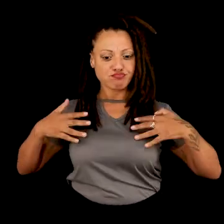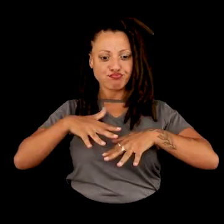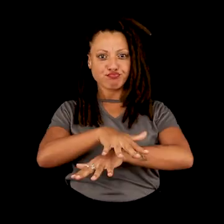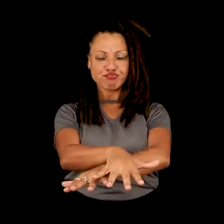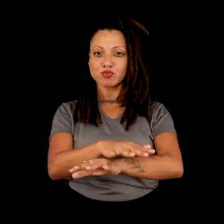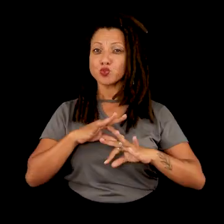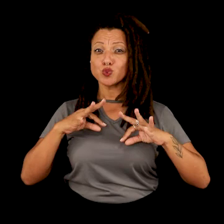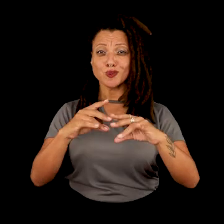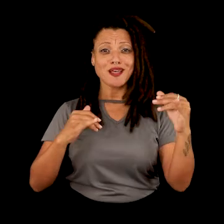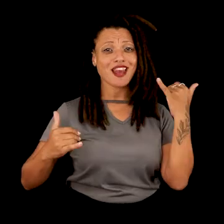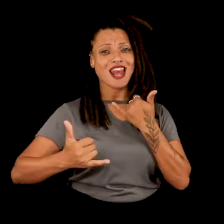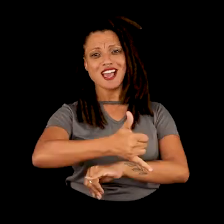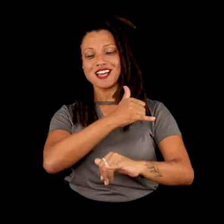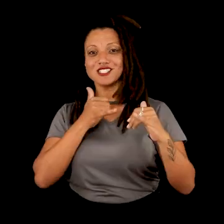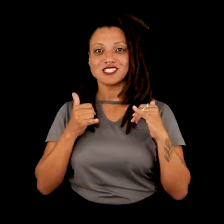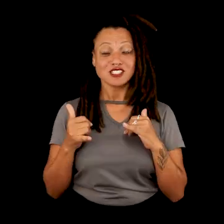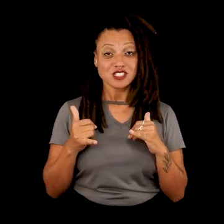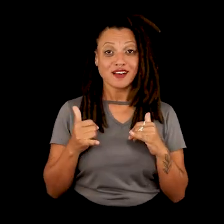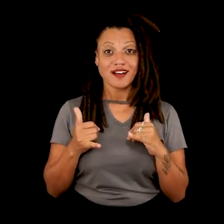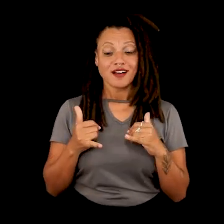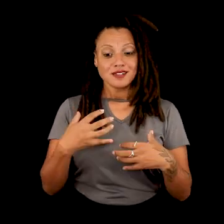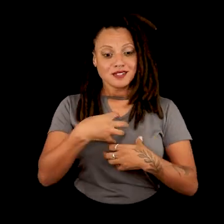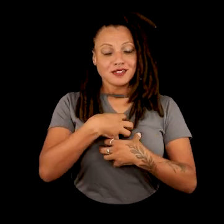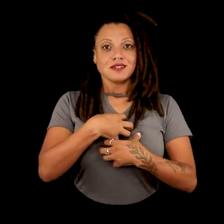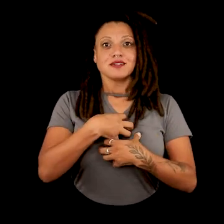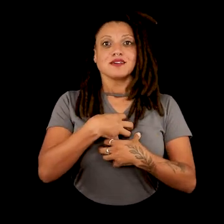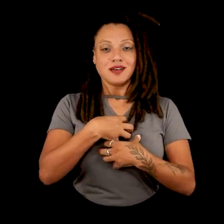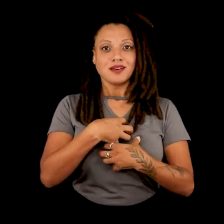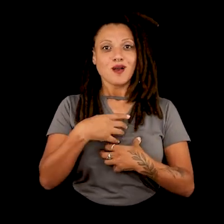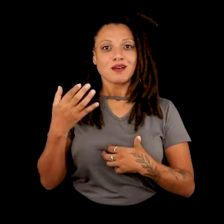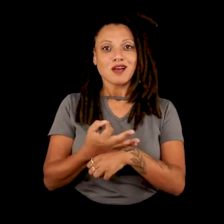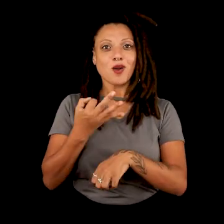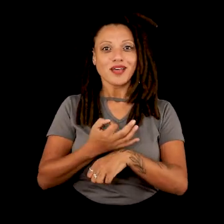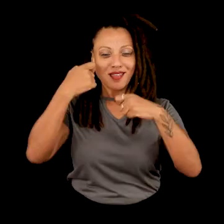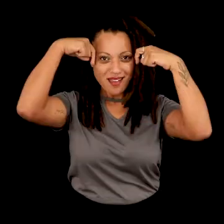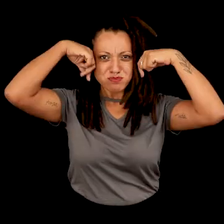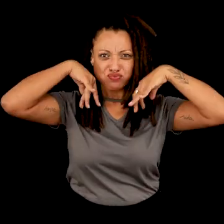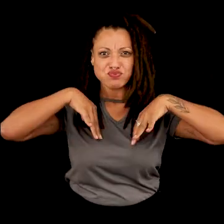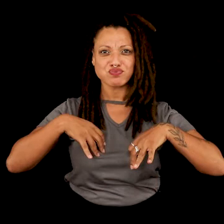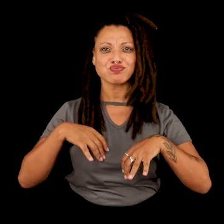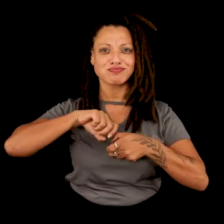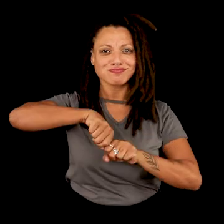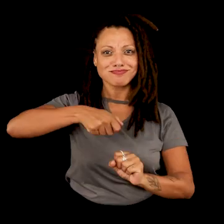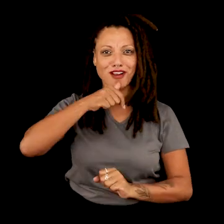isso que envolve essas energias, faz com que você fique molhado só até...